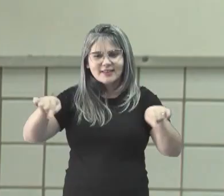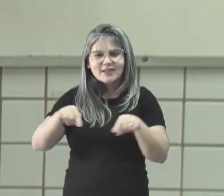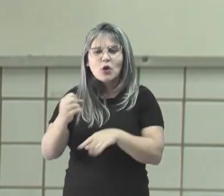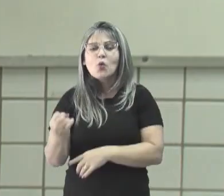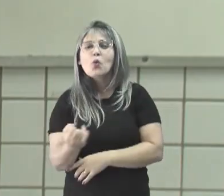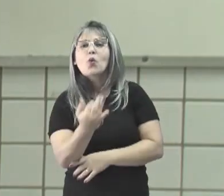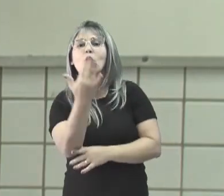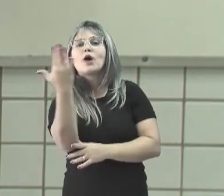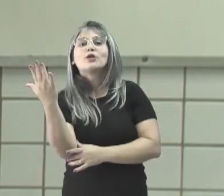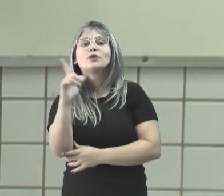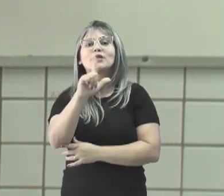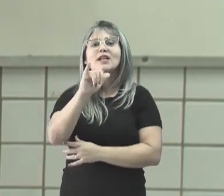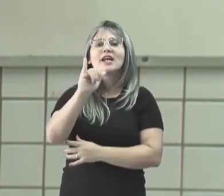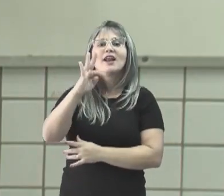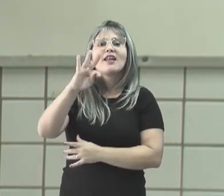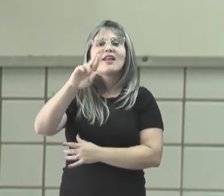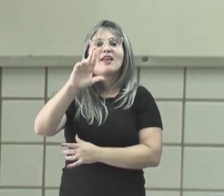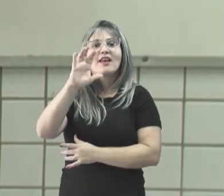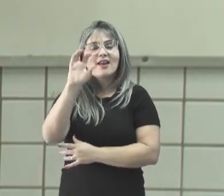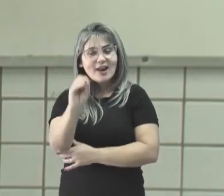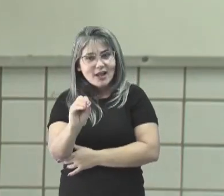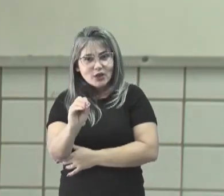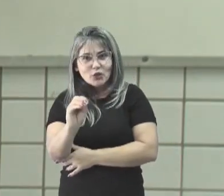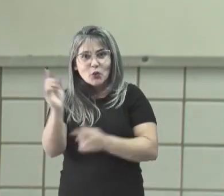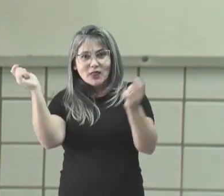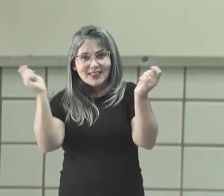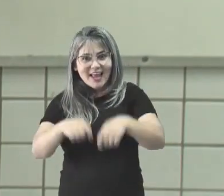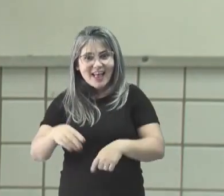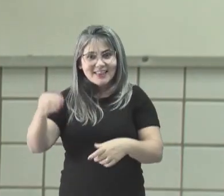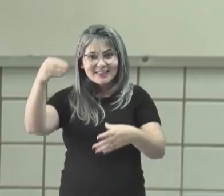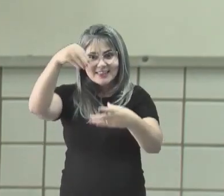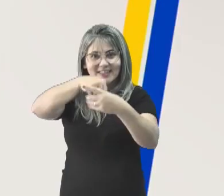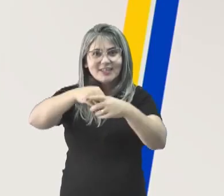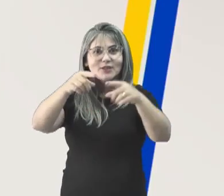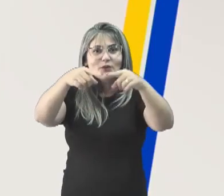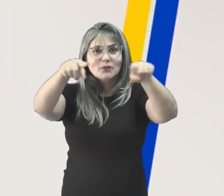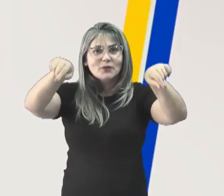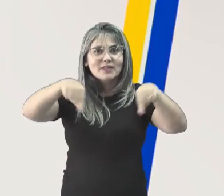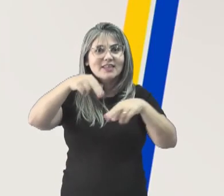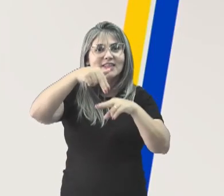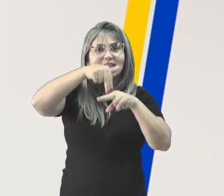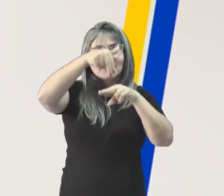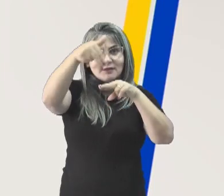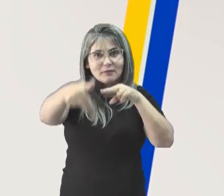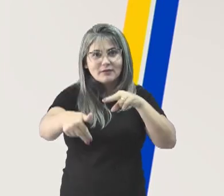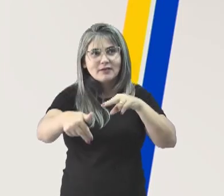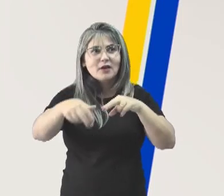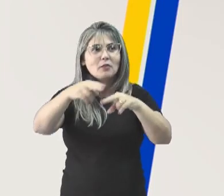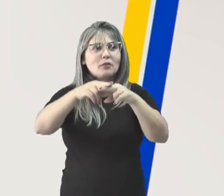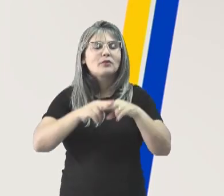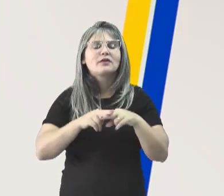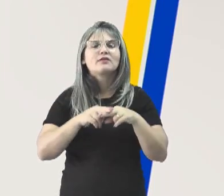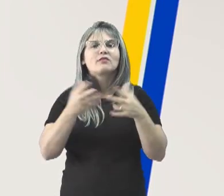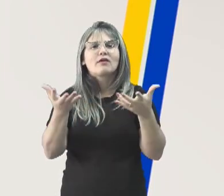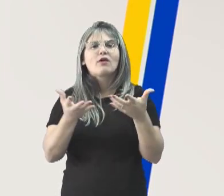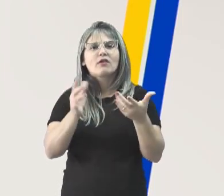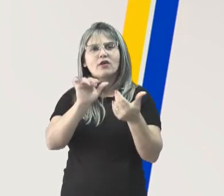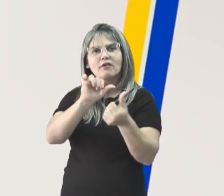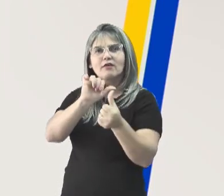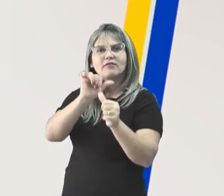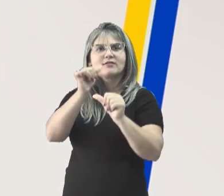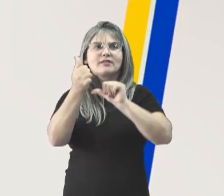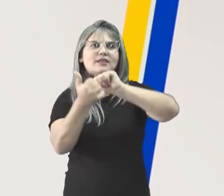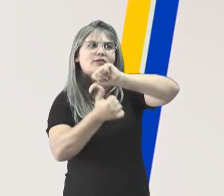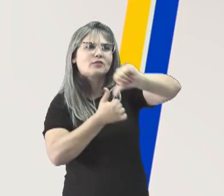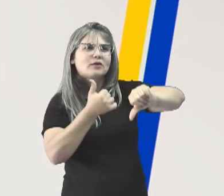que é que você tem que fazer? Transformar de metro cúbico para decímetro cúbico. Beleza? Então, o que é que você